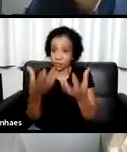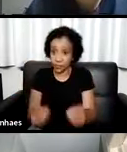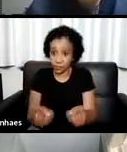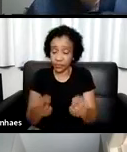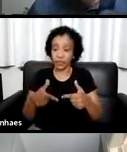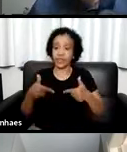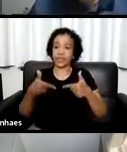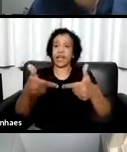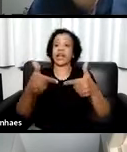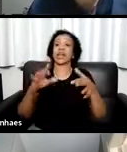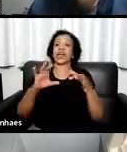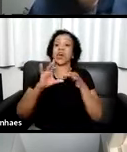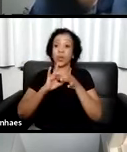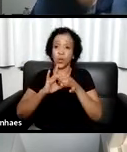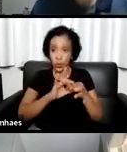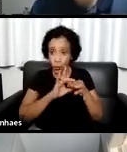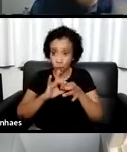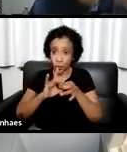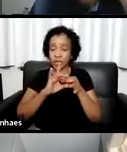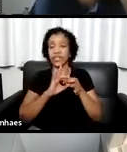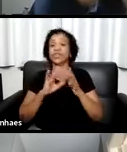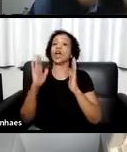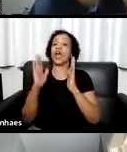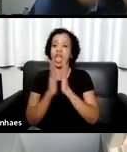Vamos avançar